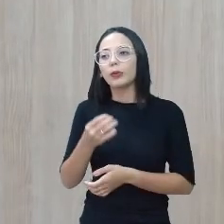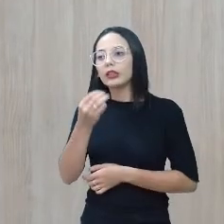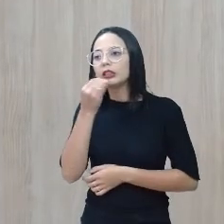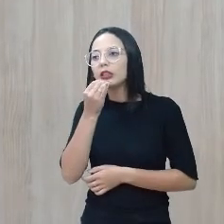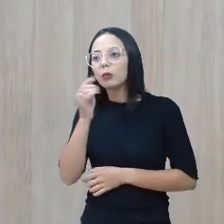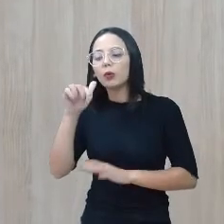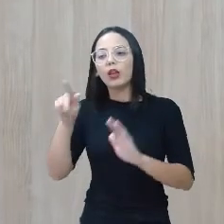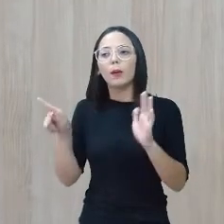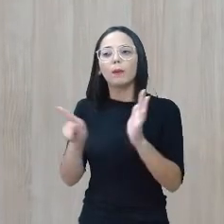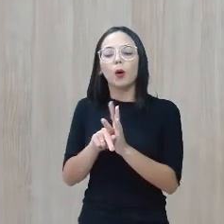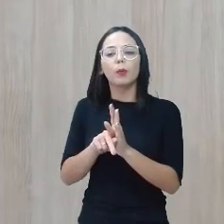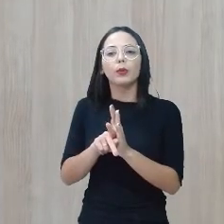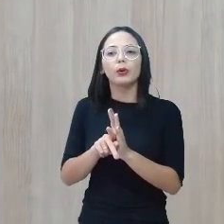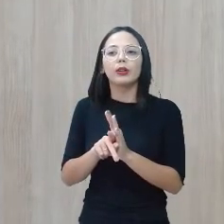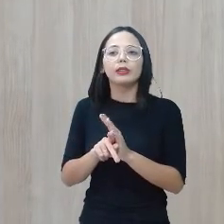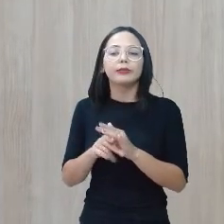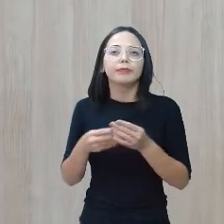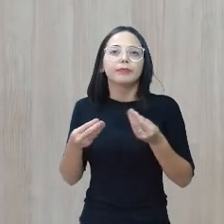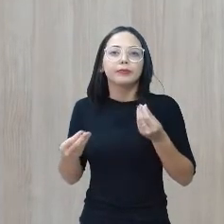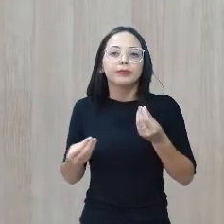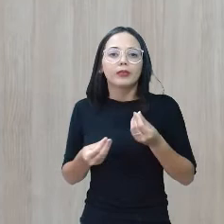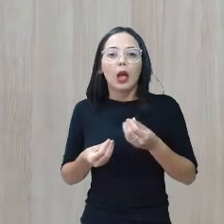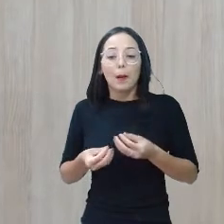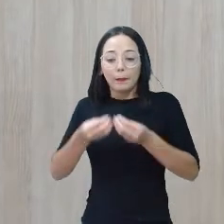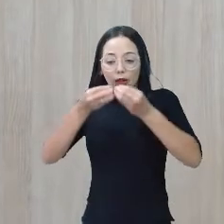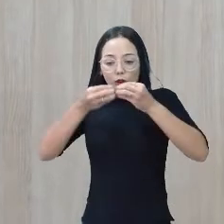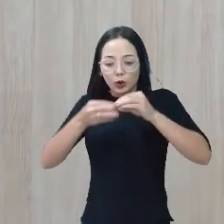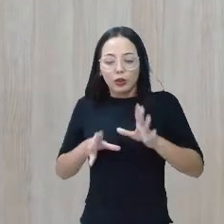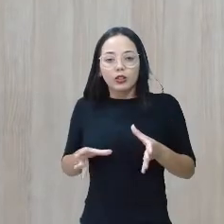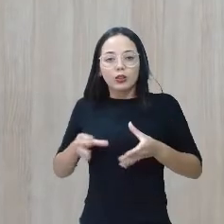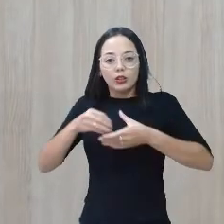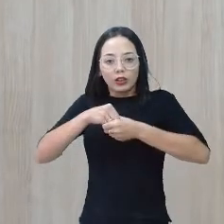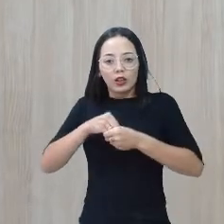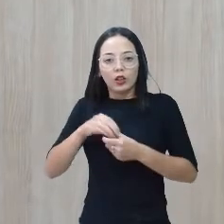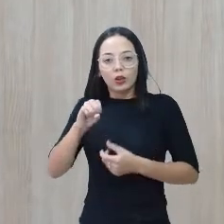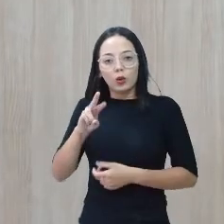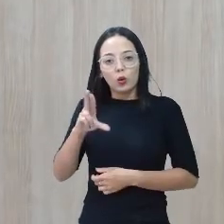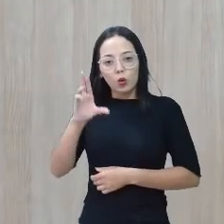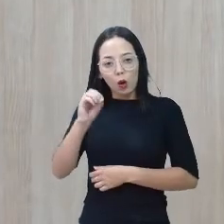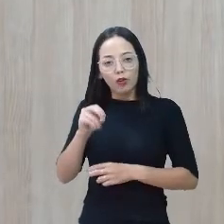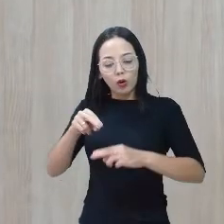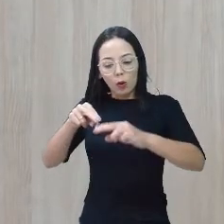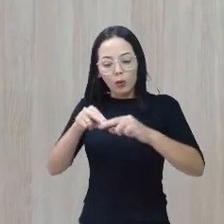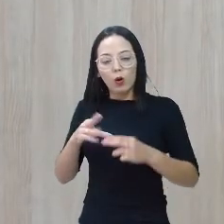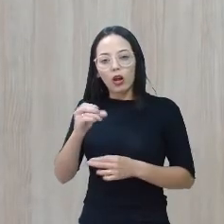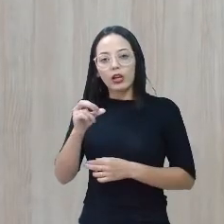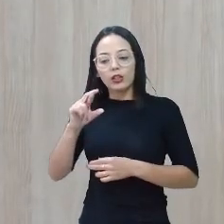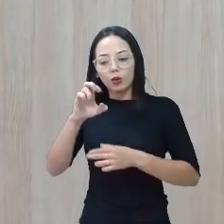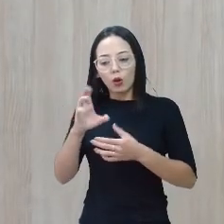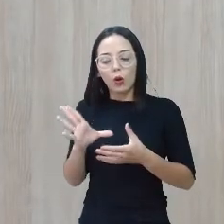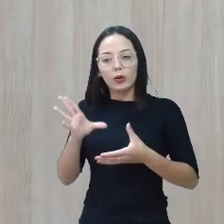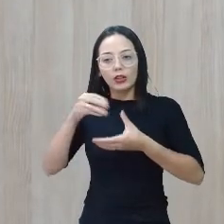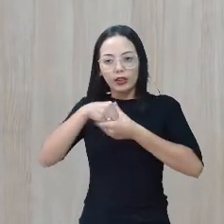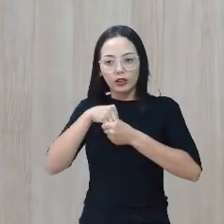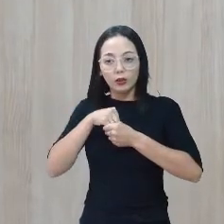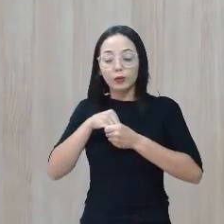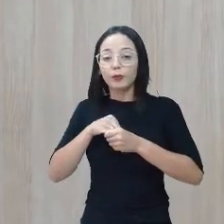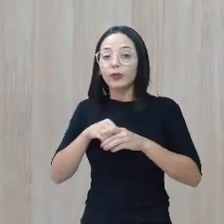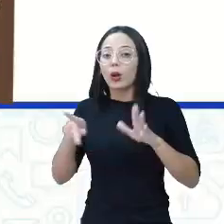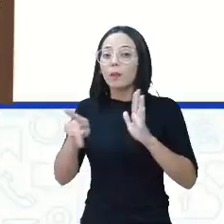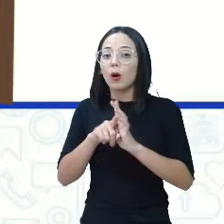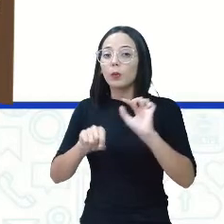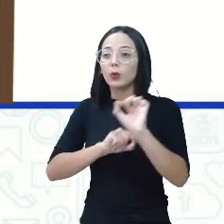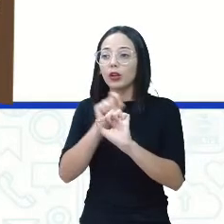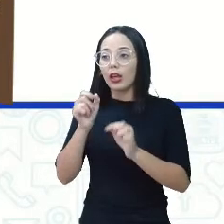causa, né, ele causa danos ao óvulo devido ao cobre presente nele. E aí também esse